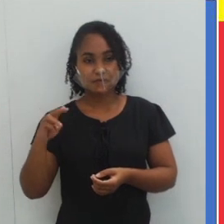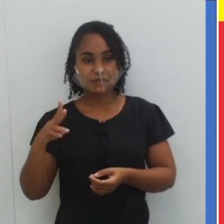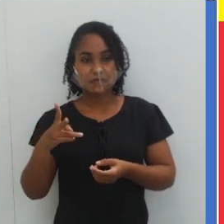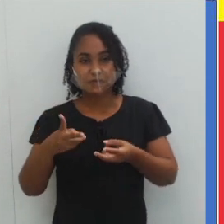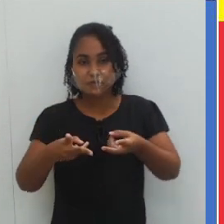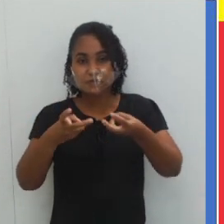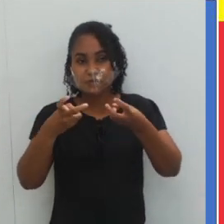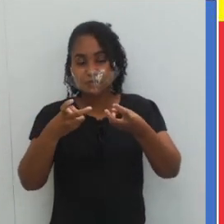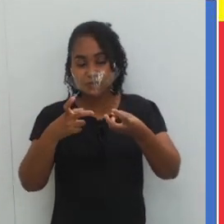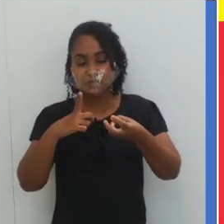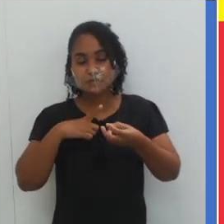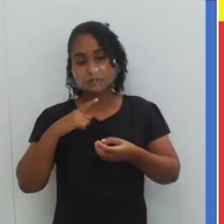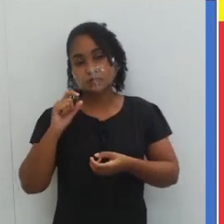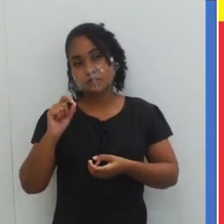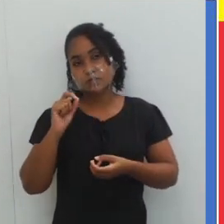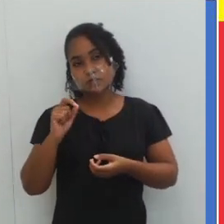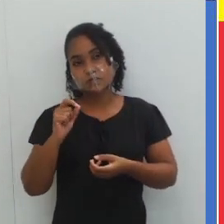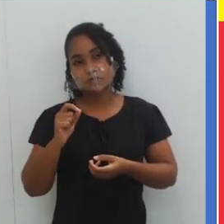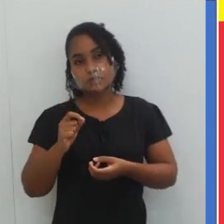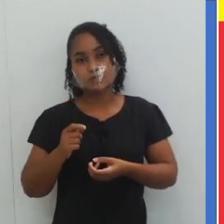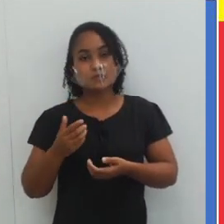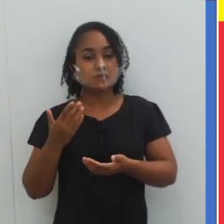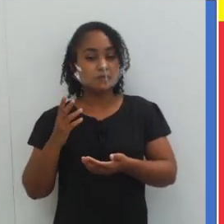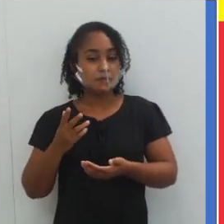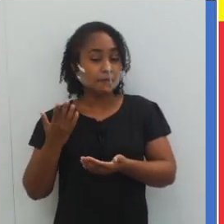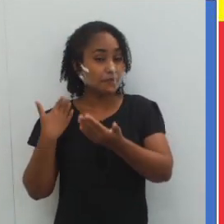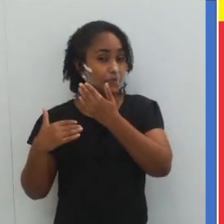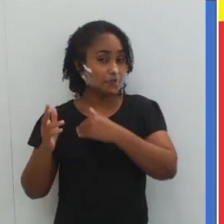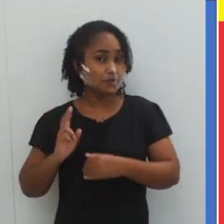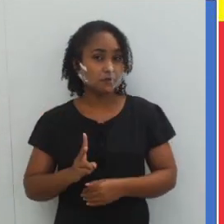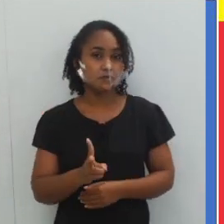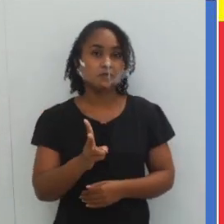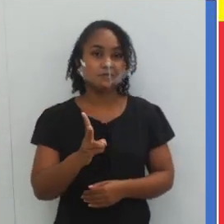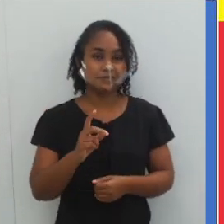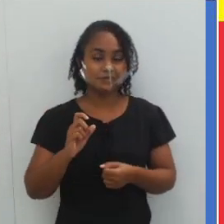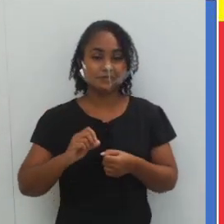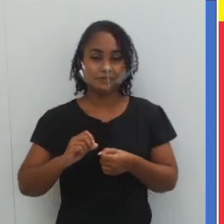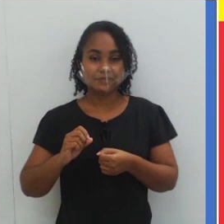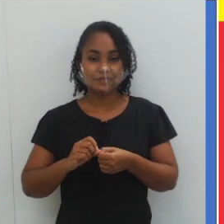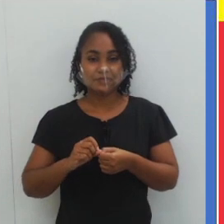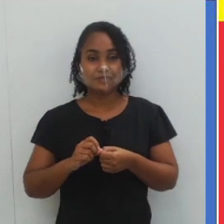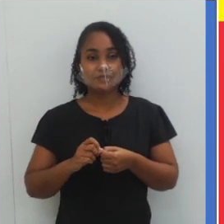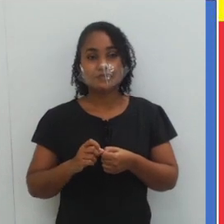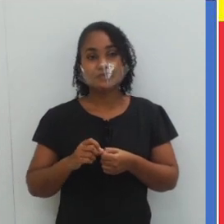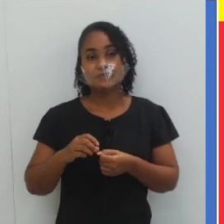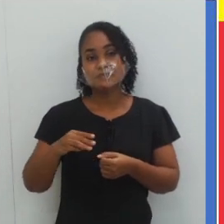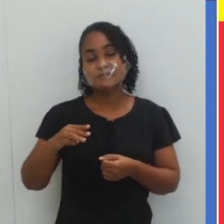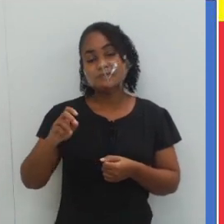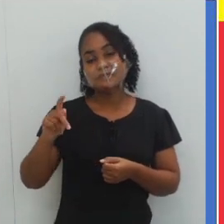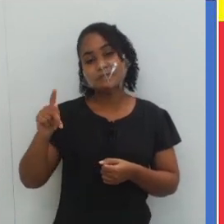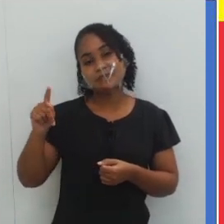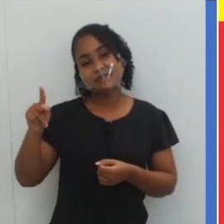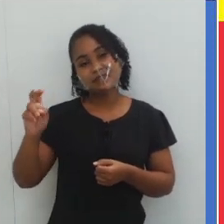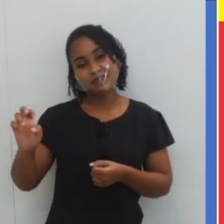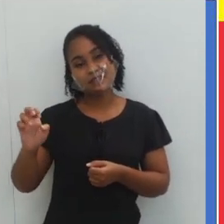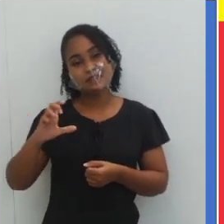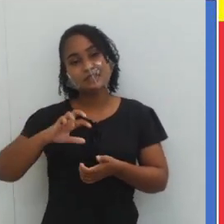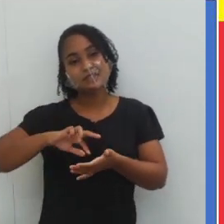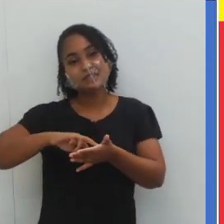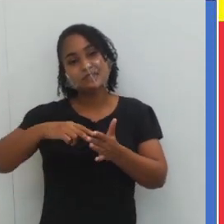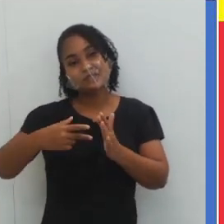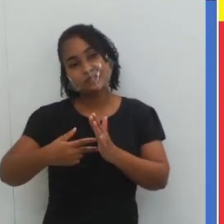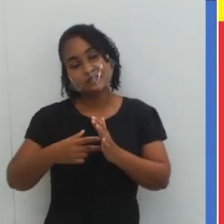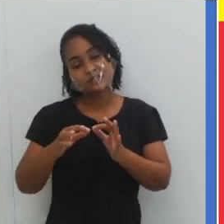vegetables. Esse PC que tem do lado é o past continuous. E embaixo, she made coffee. Esse